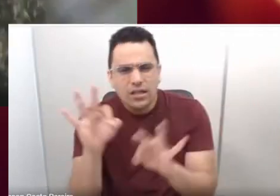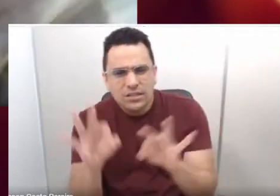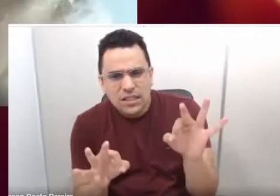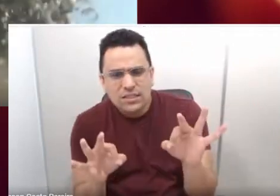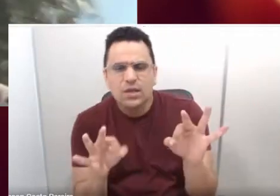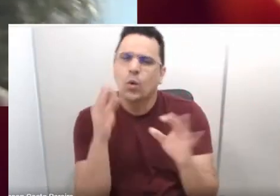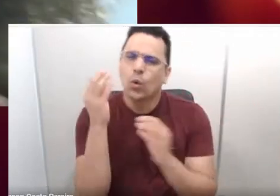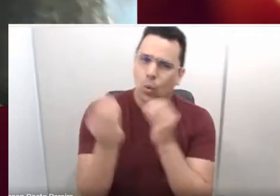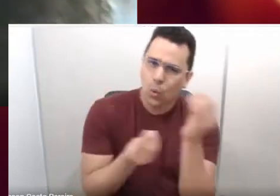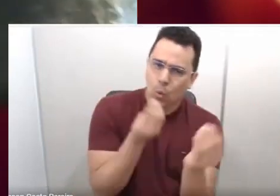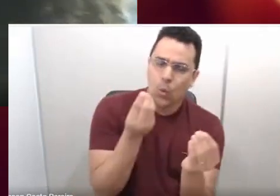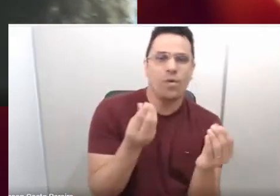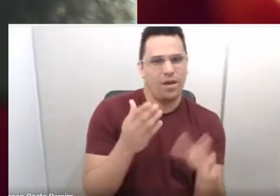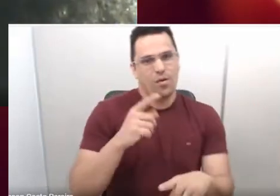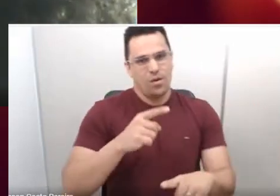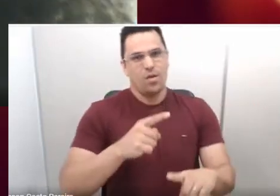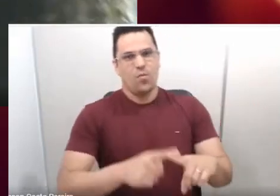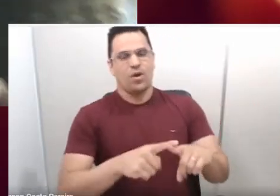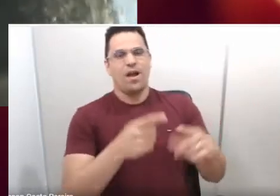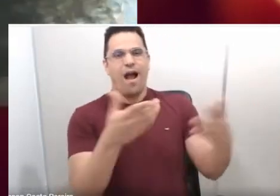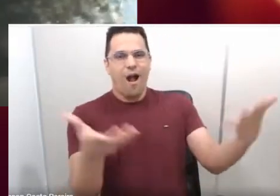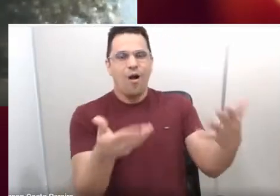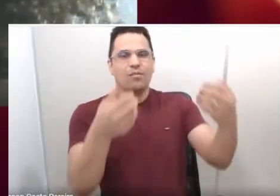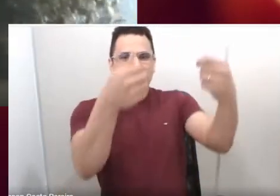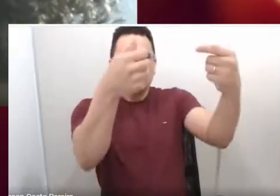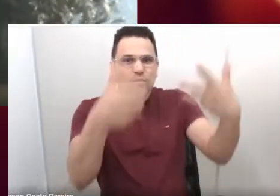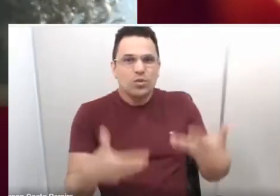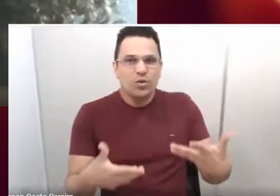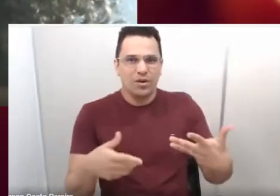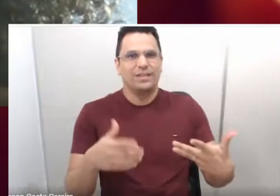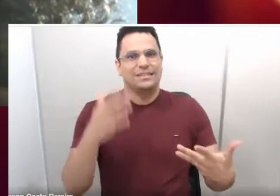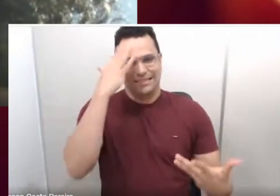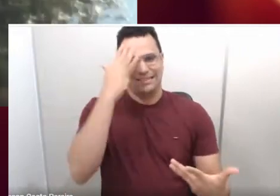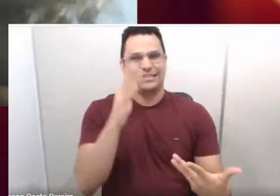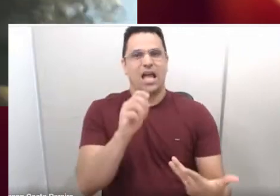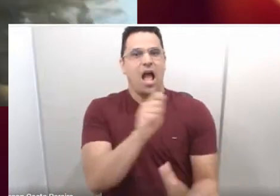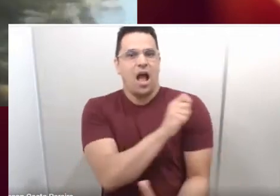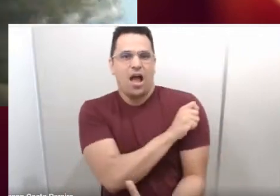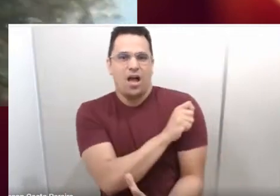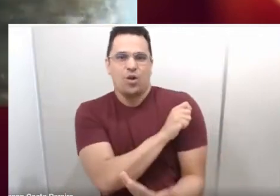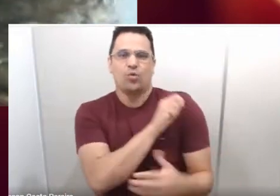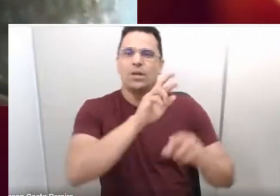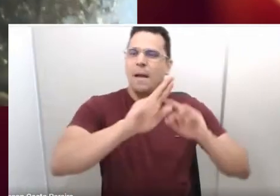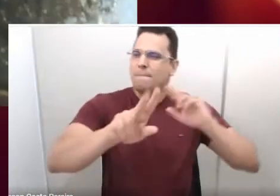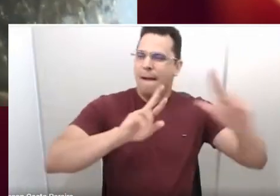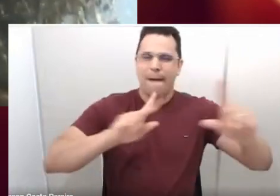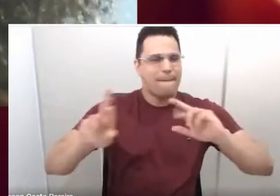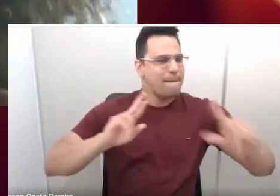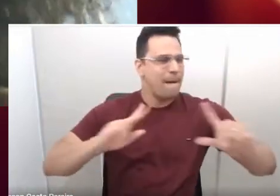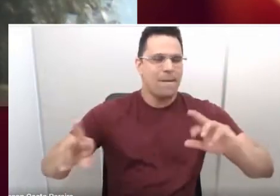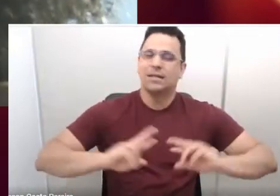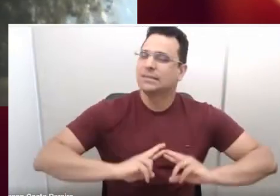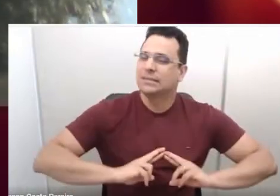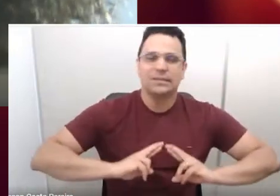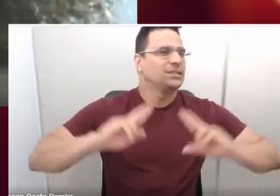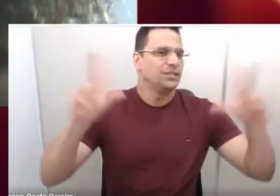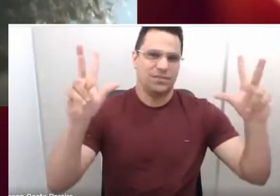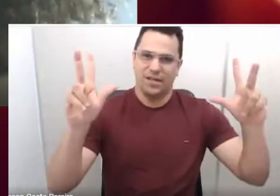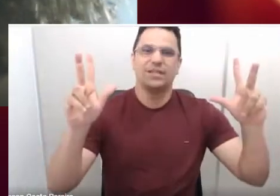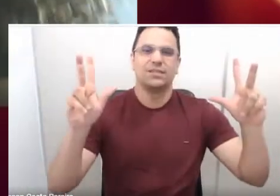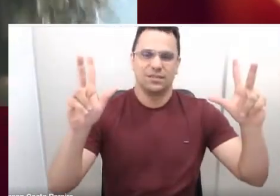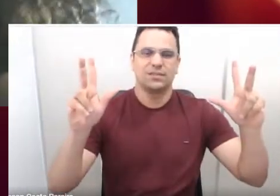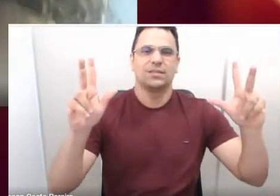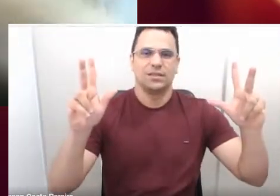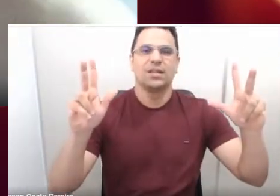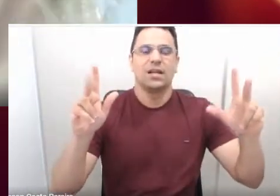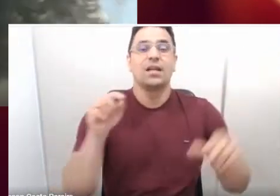né, já conseguiu fazer um panorama da diversidade, né, de situações econômicas mesmo, né, das condições econômicas dos